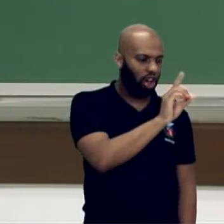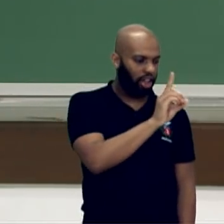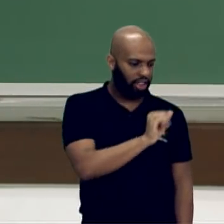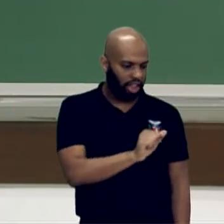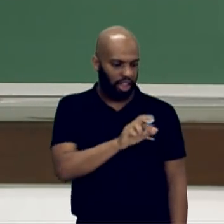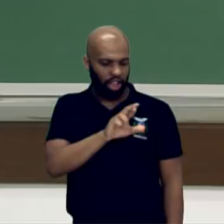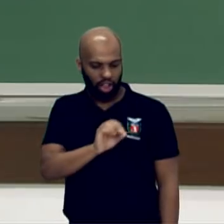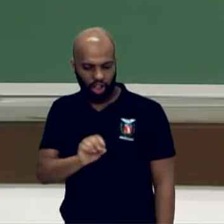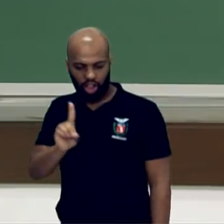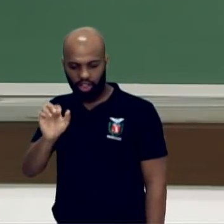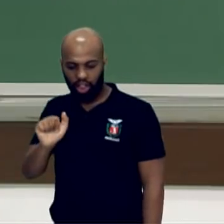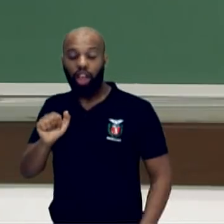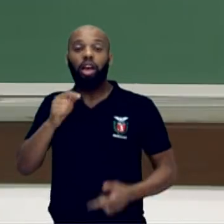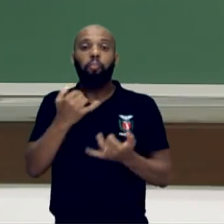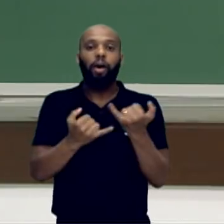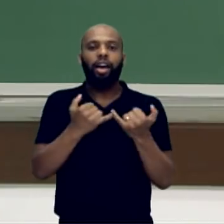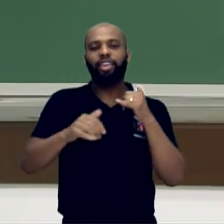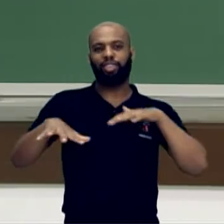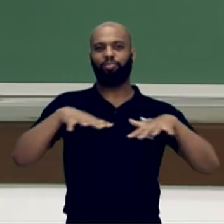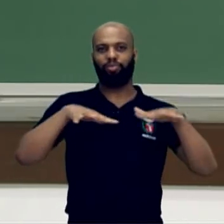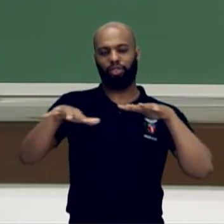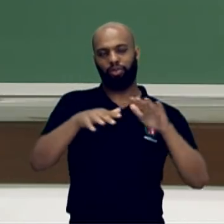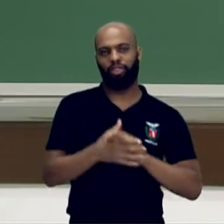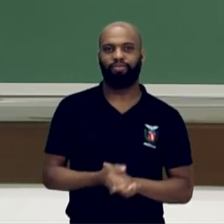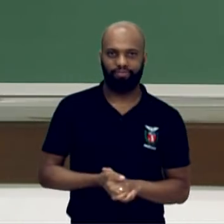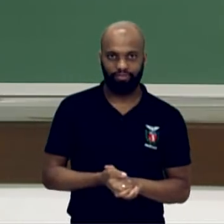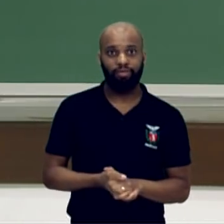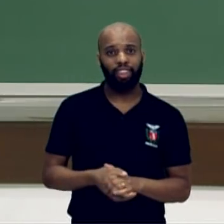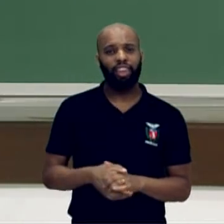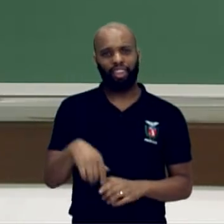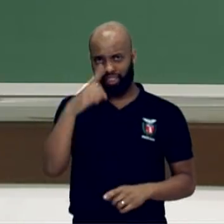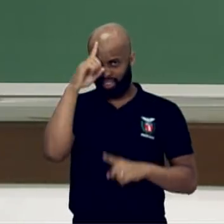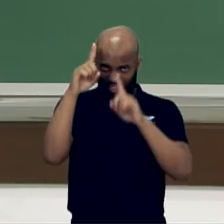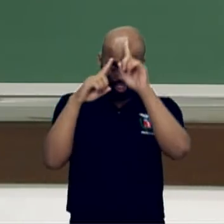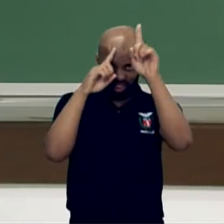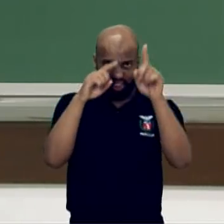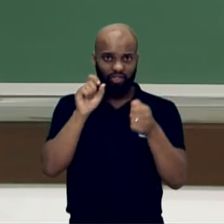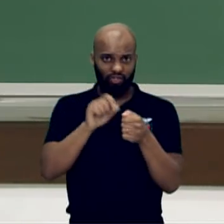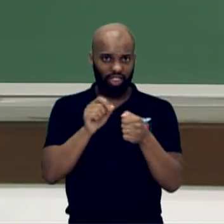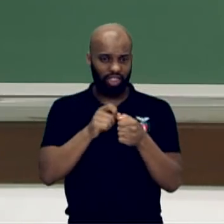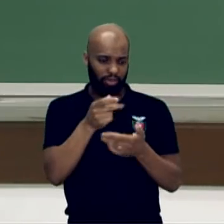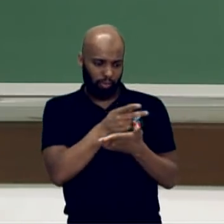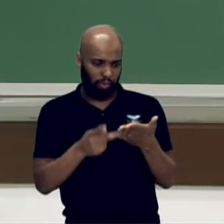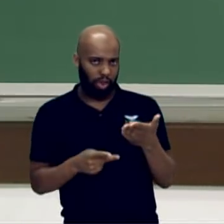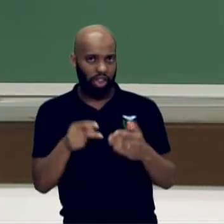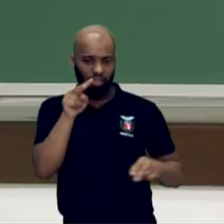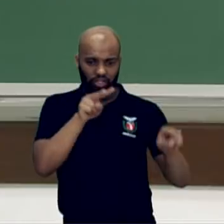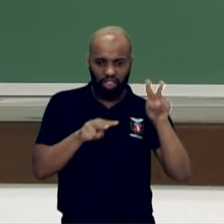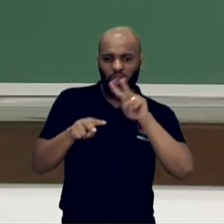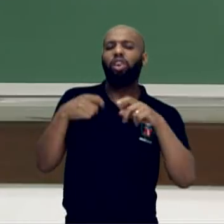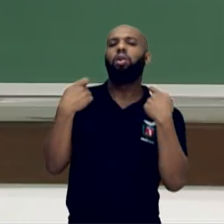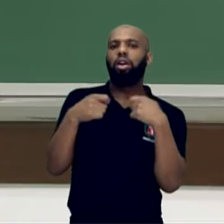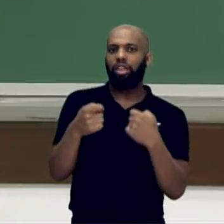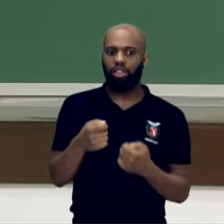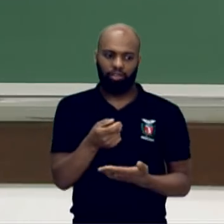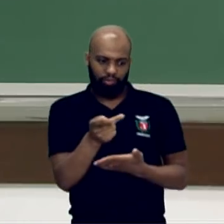movimento. Olha só, bem criativo, né? Para fazer um poema visual, temos que ser bem